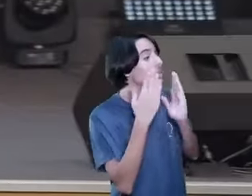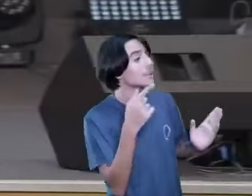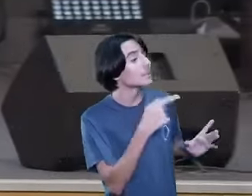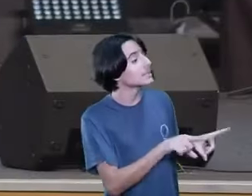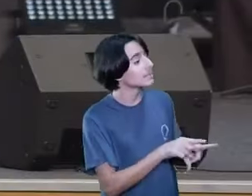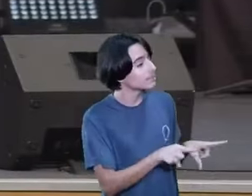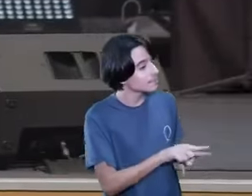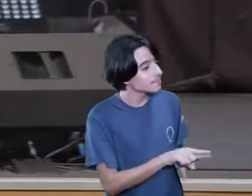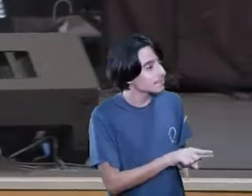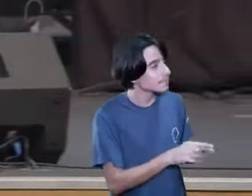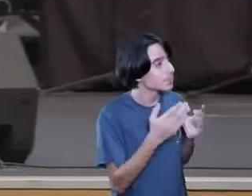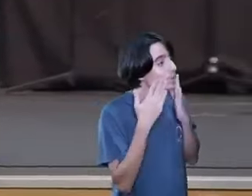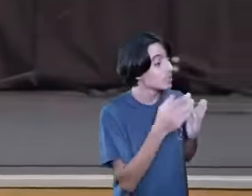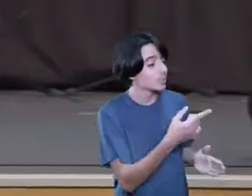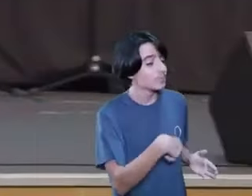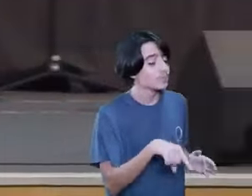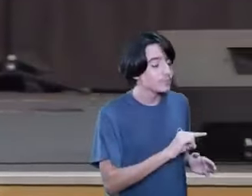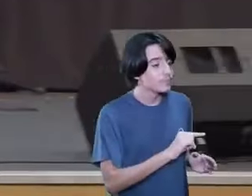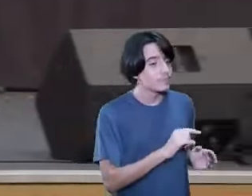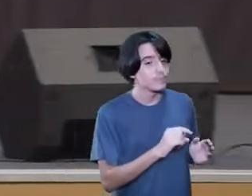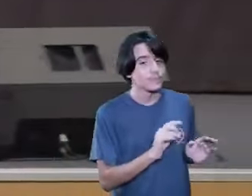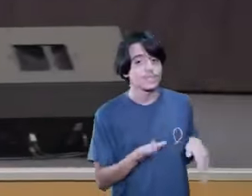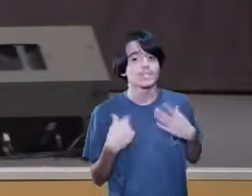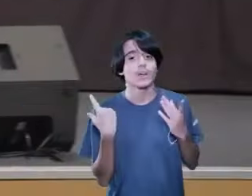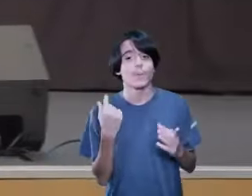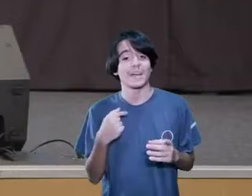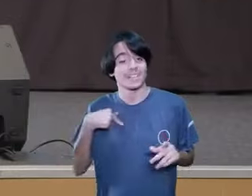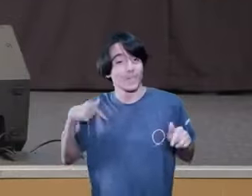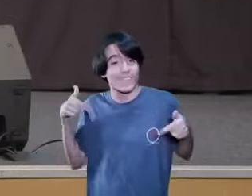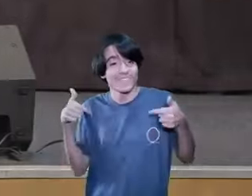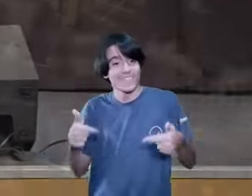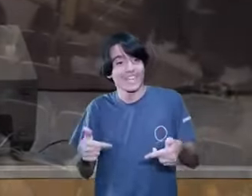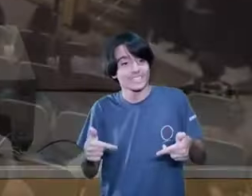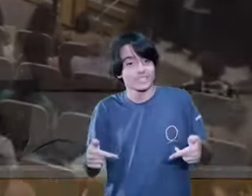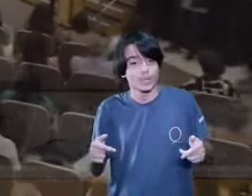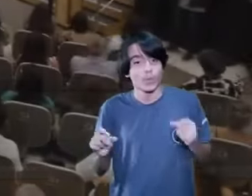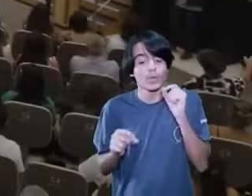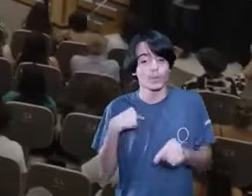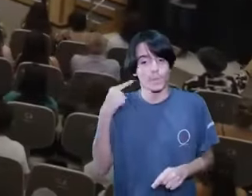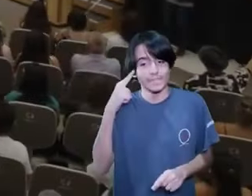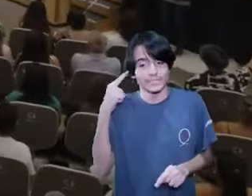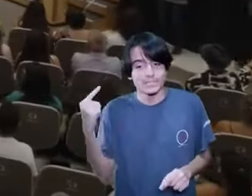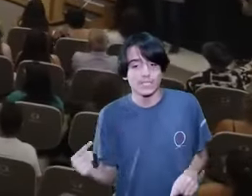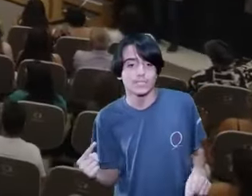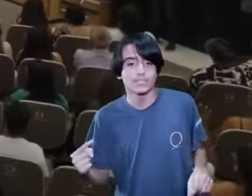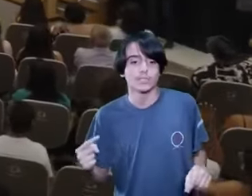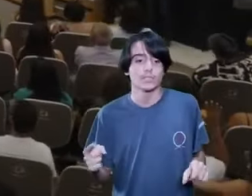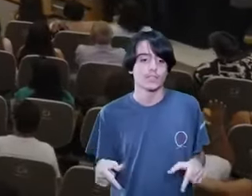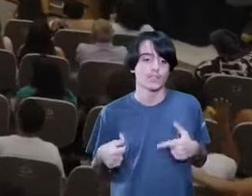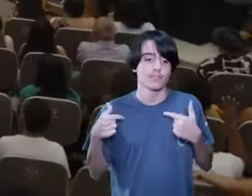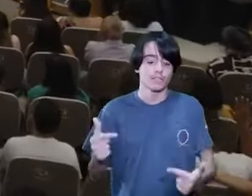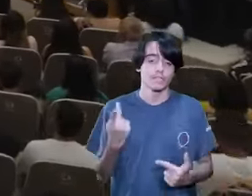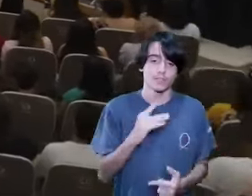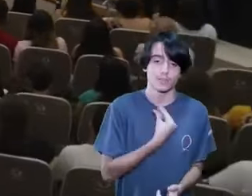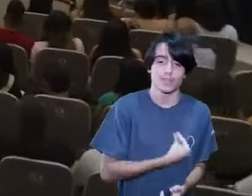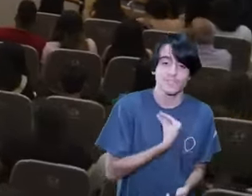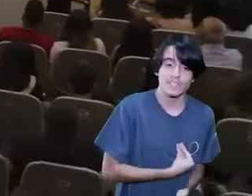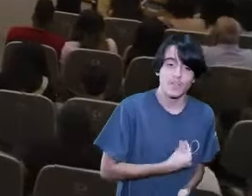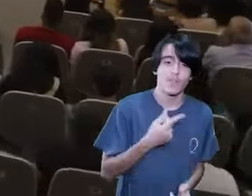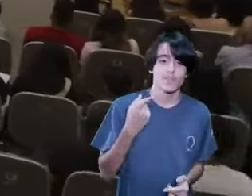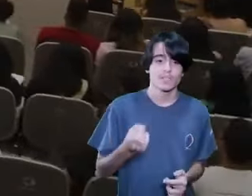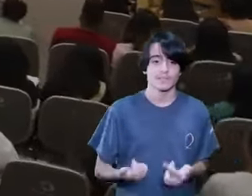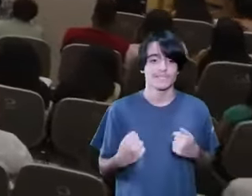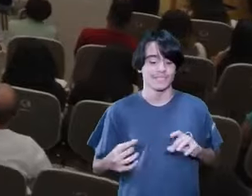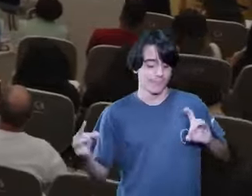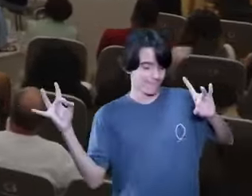você. Estou mostrando para eles, então, para que eu faça o que eu estou pensando e fazer a tua vida, você tem que